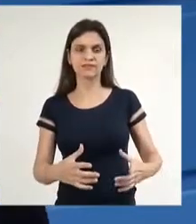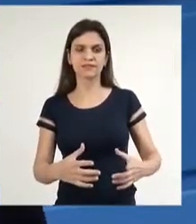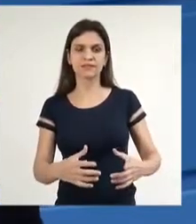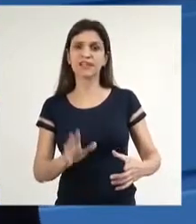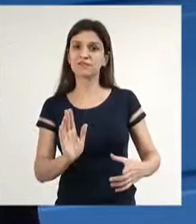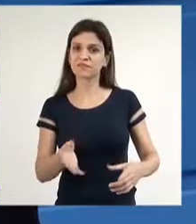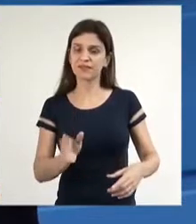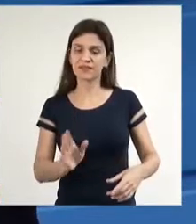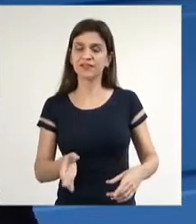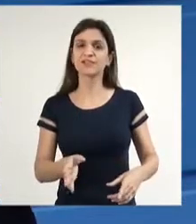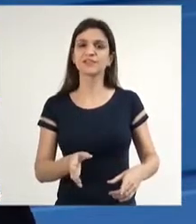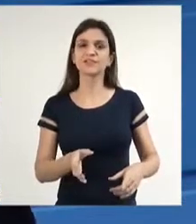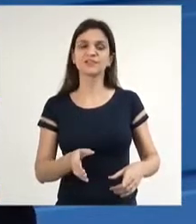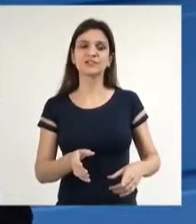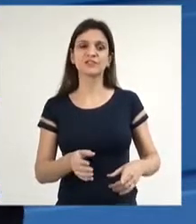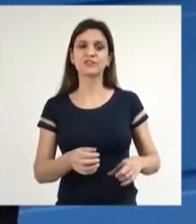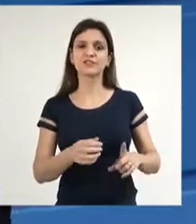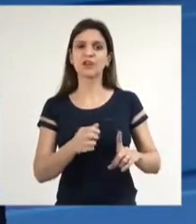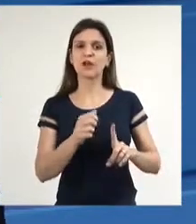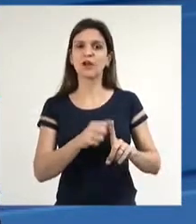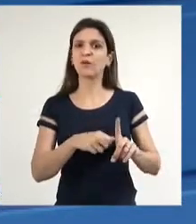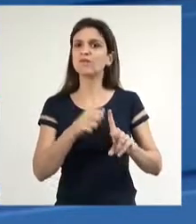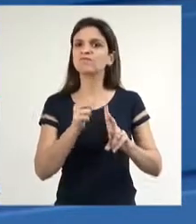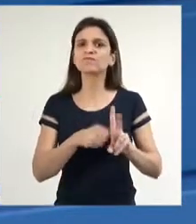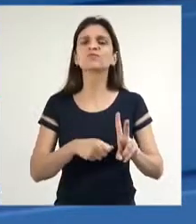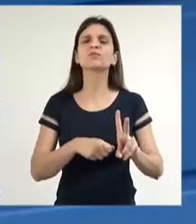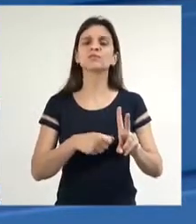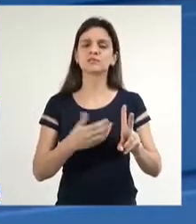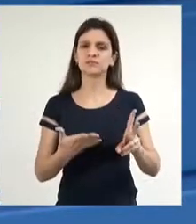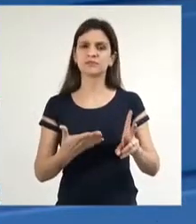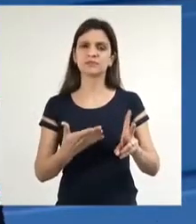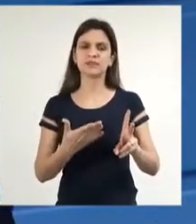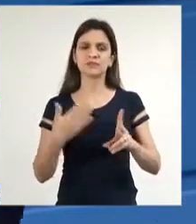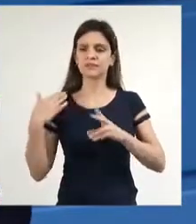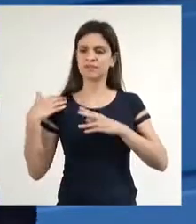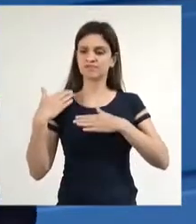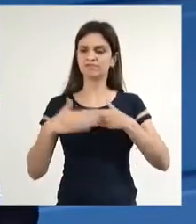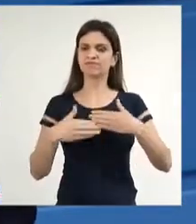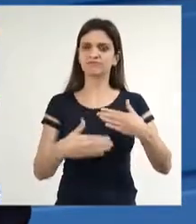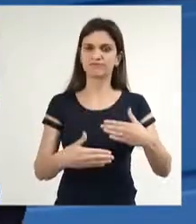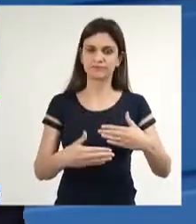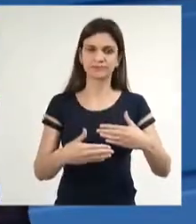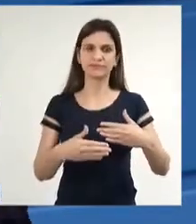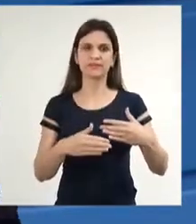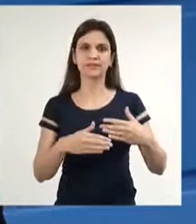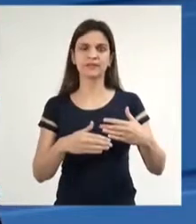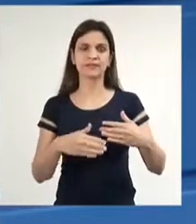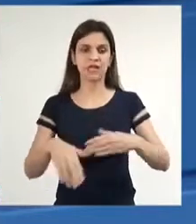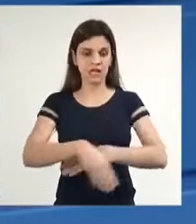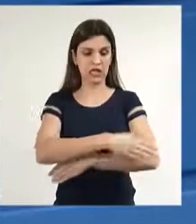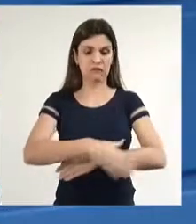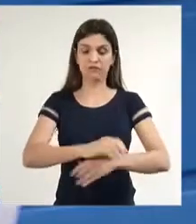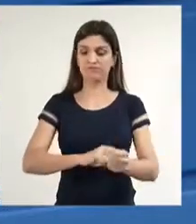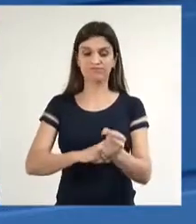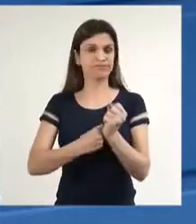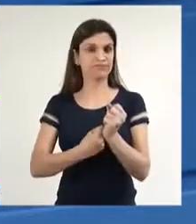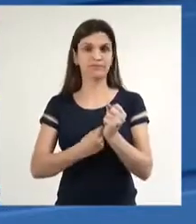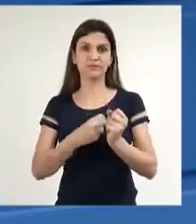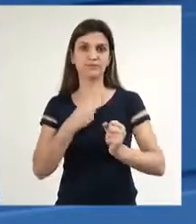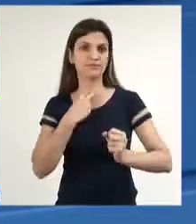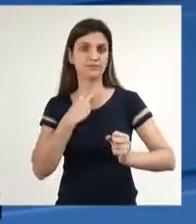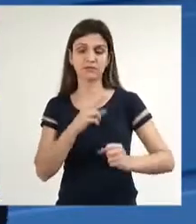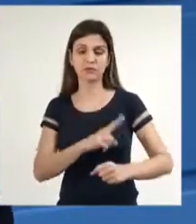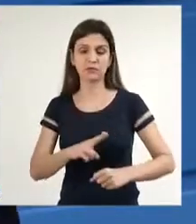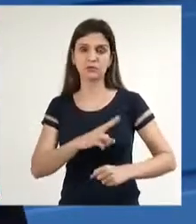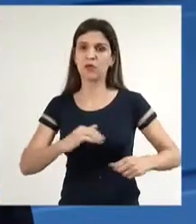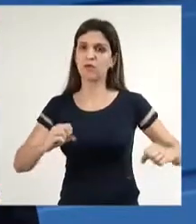2 meses e ainda não tem solução. Essa avenida está interditada, está sendo feito estudos, feito